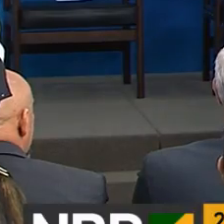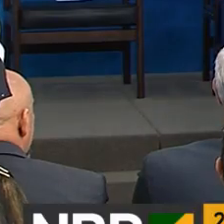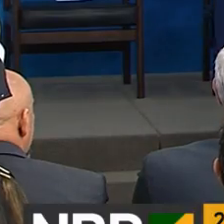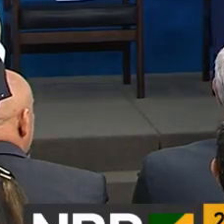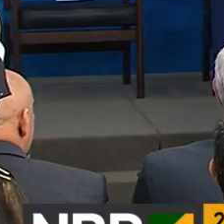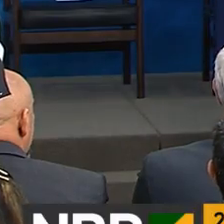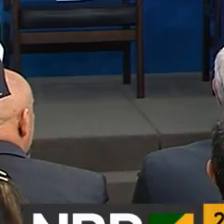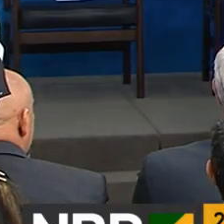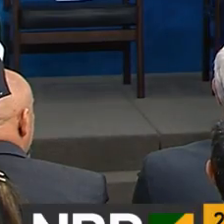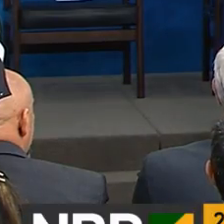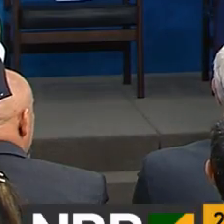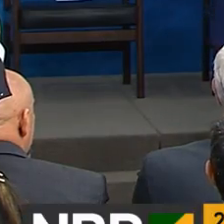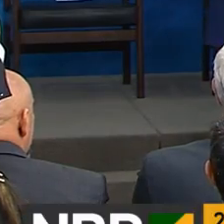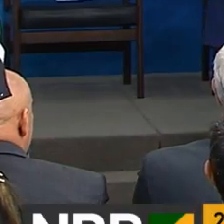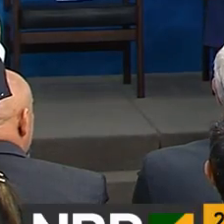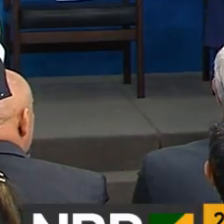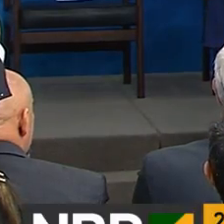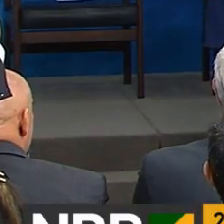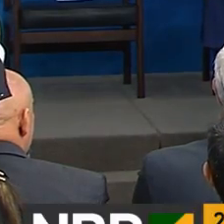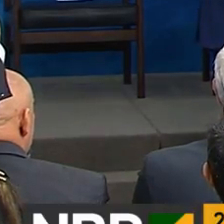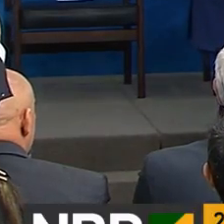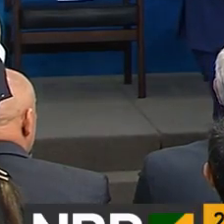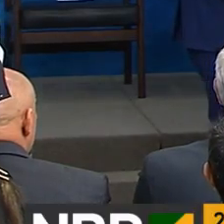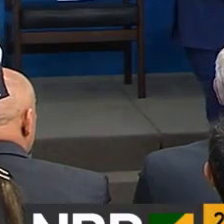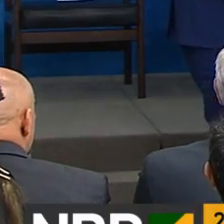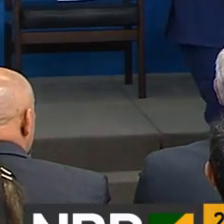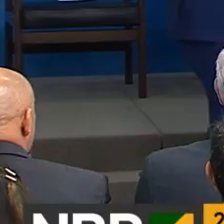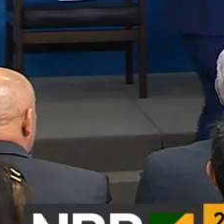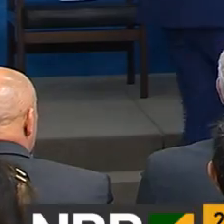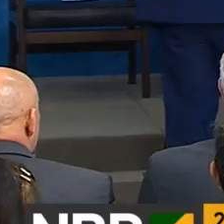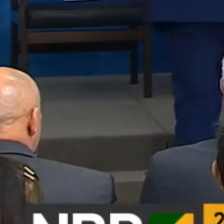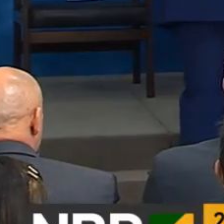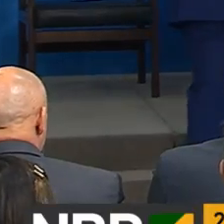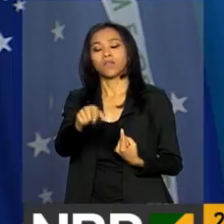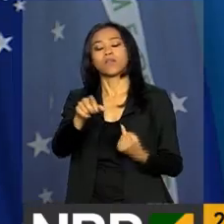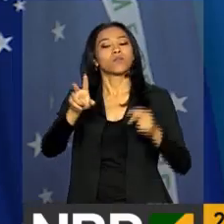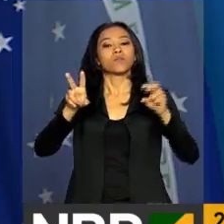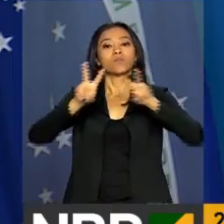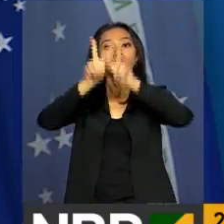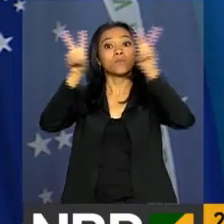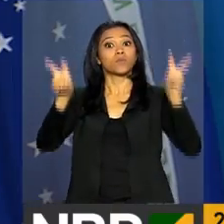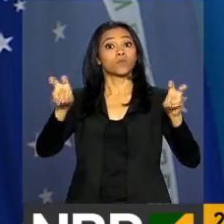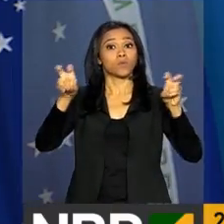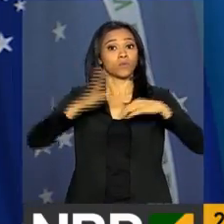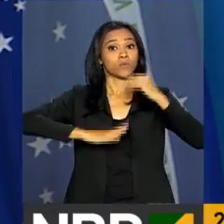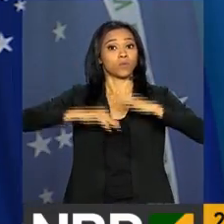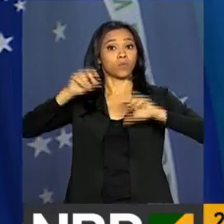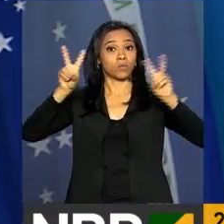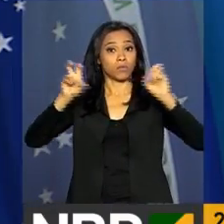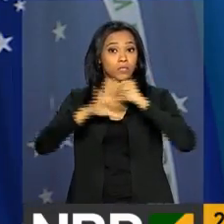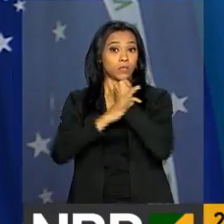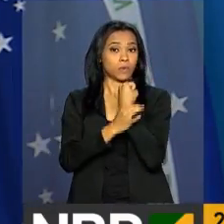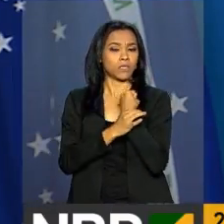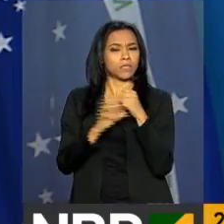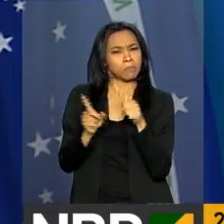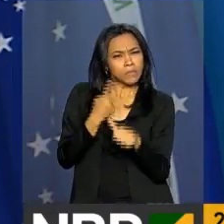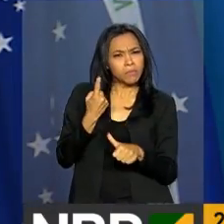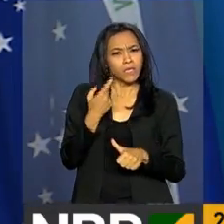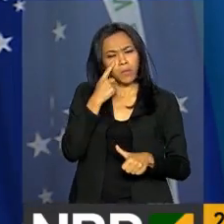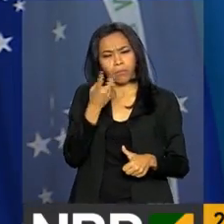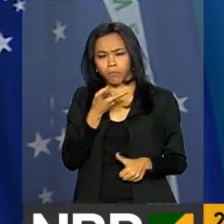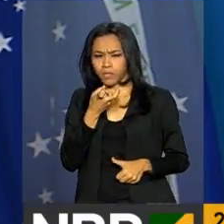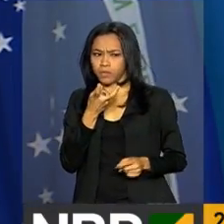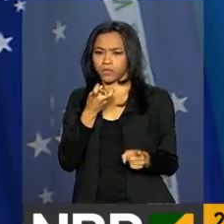senhoras e senhores com a palavra o presidente da república michel temer em primeiro lugar eu verifico o